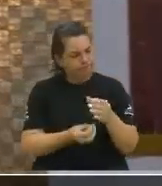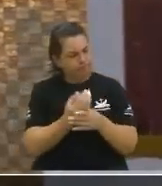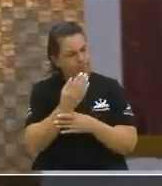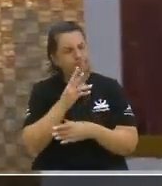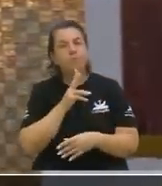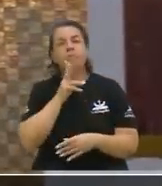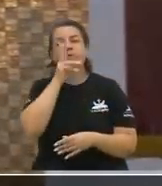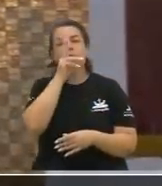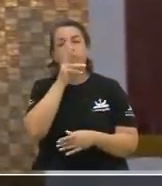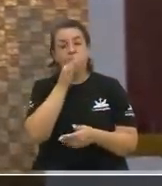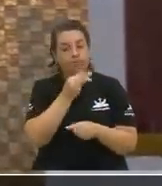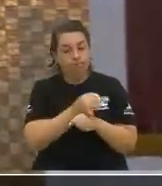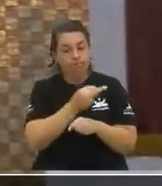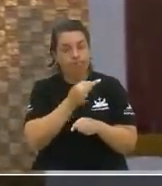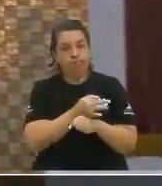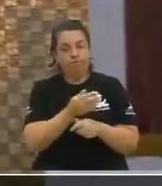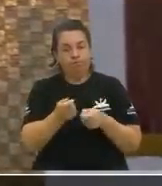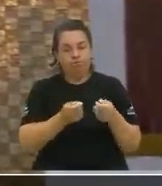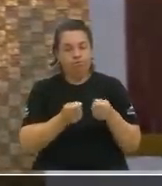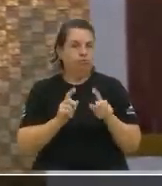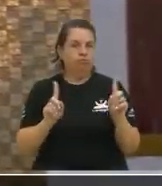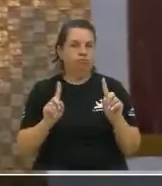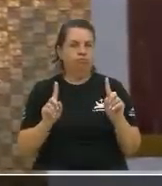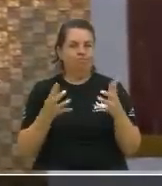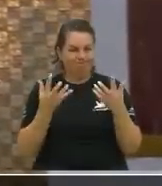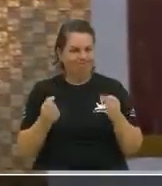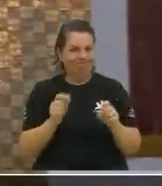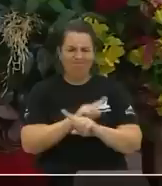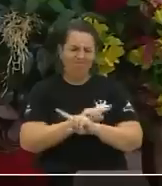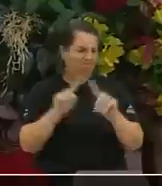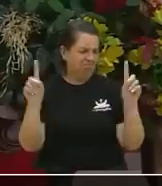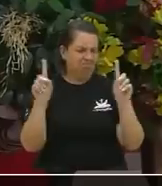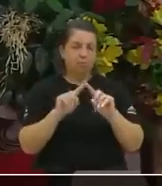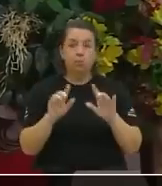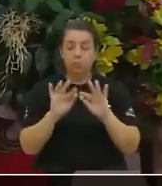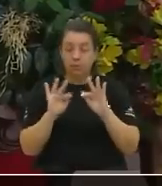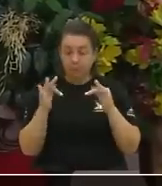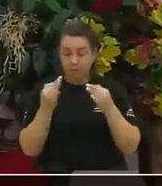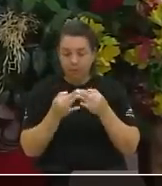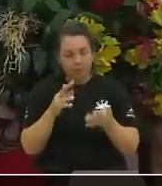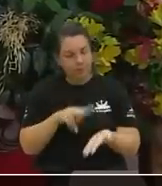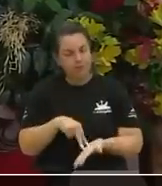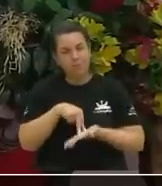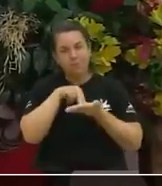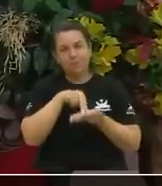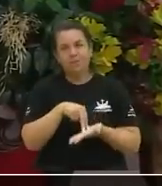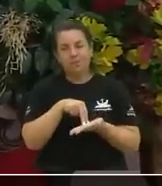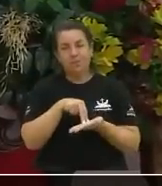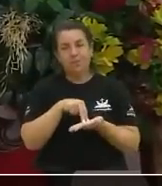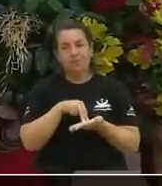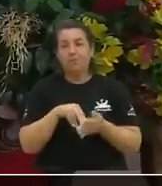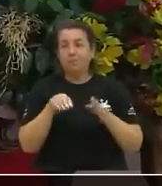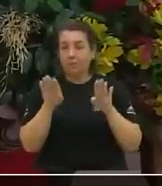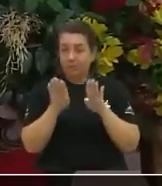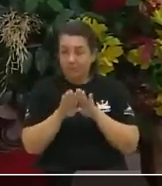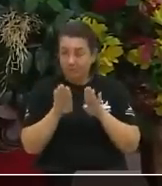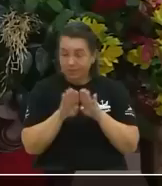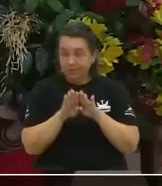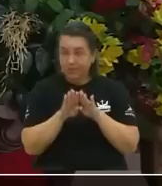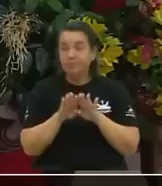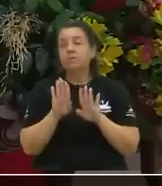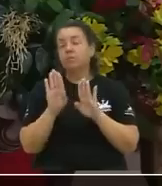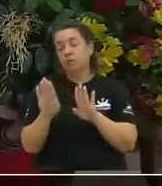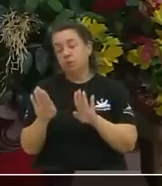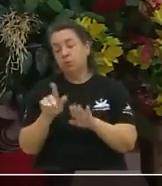forte resistência à dominação. Uma família bem estruturada, e na mesma proporção